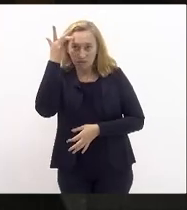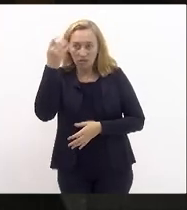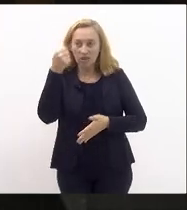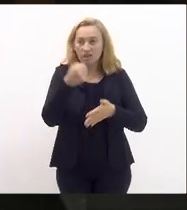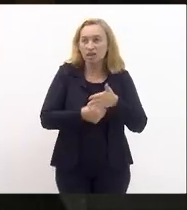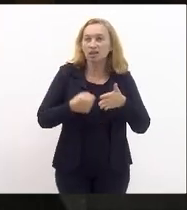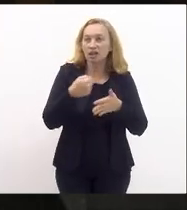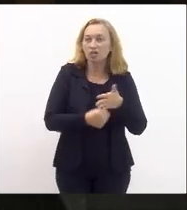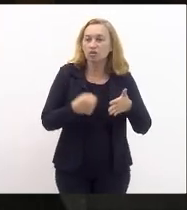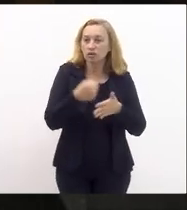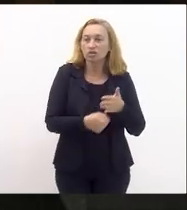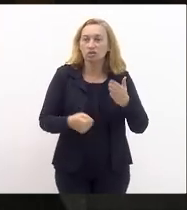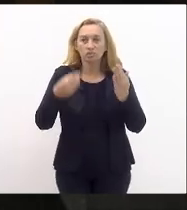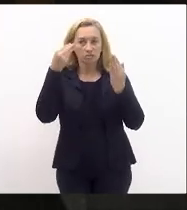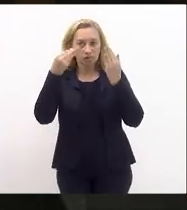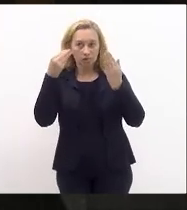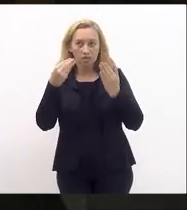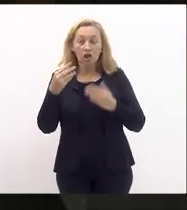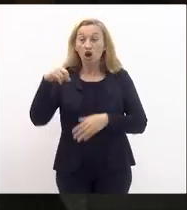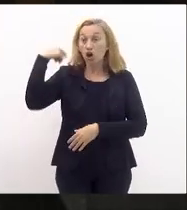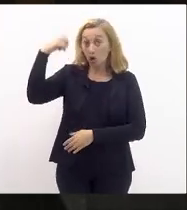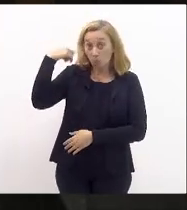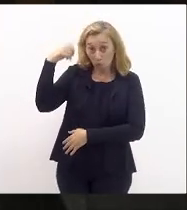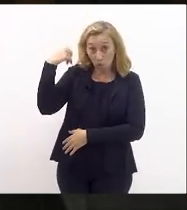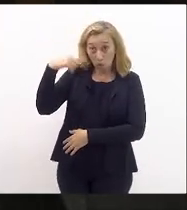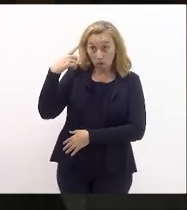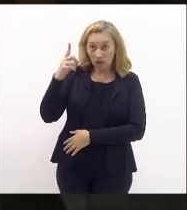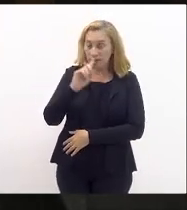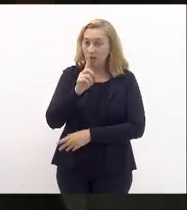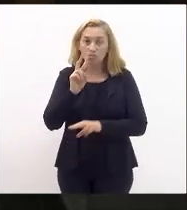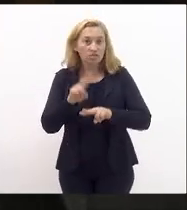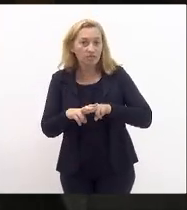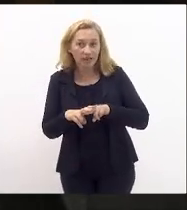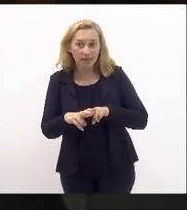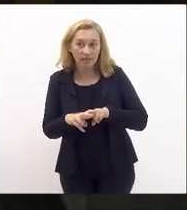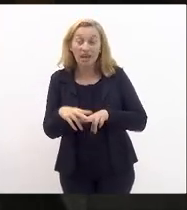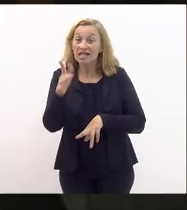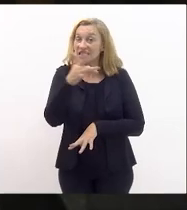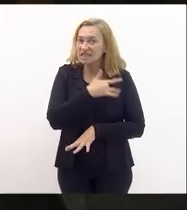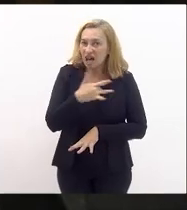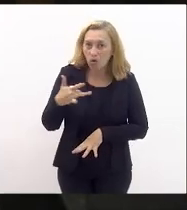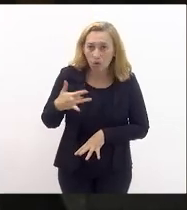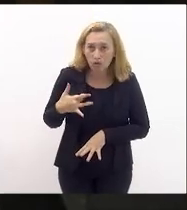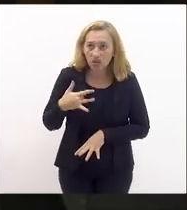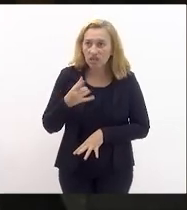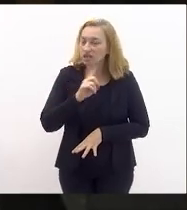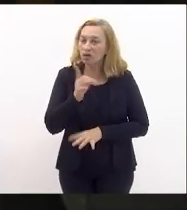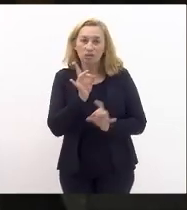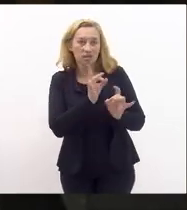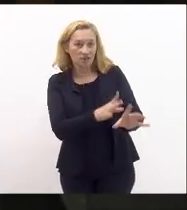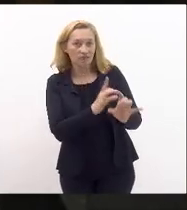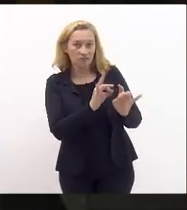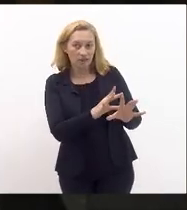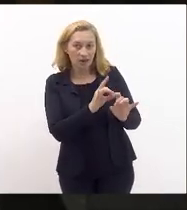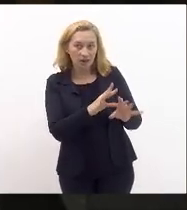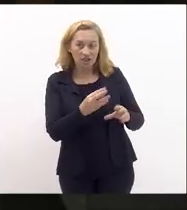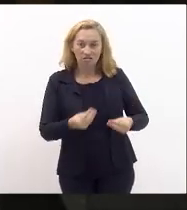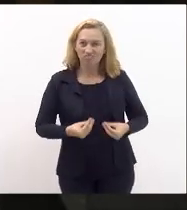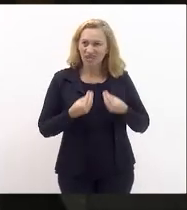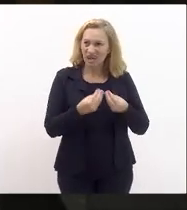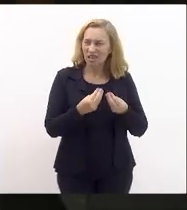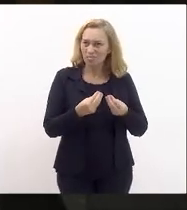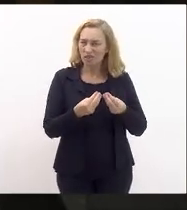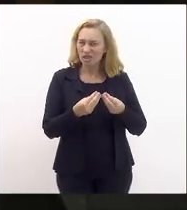sempre reafirma que loucura não se prende, saúde não se vende, não daremos nenhum